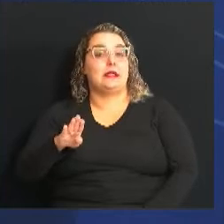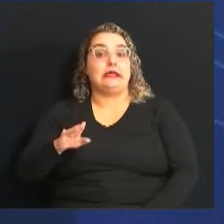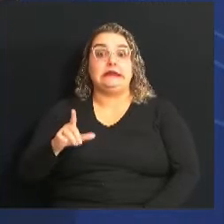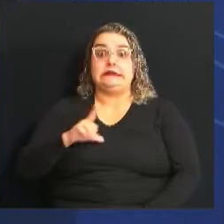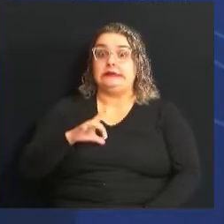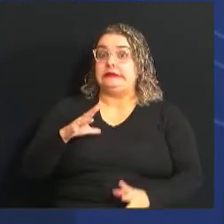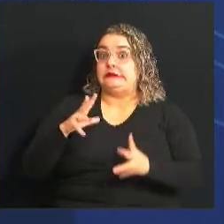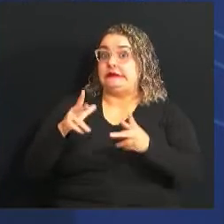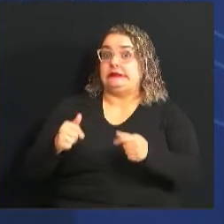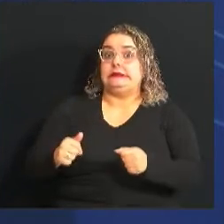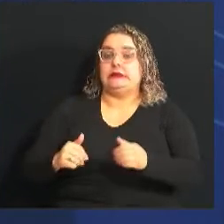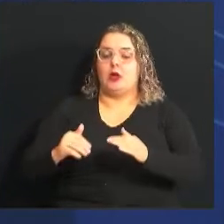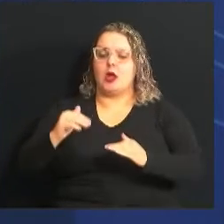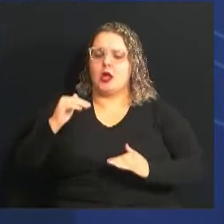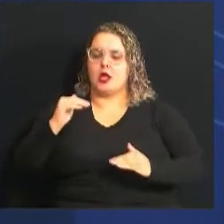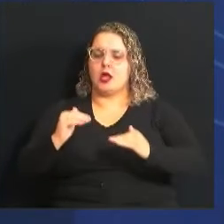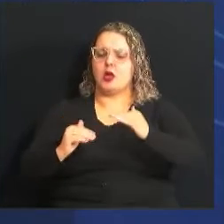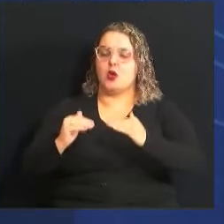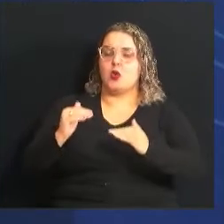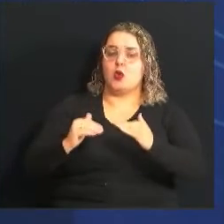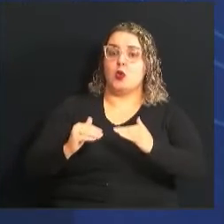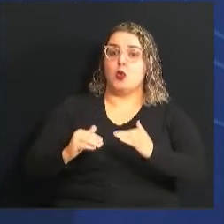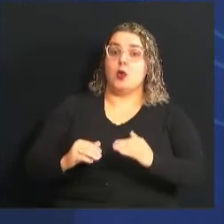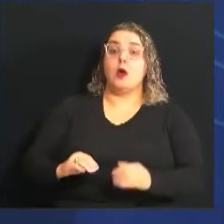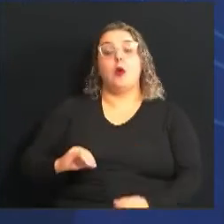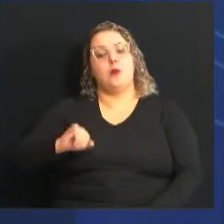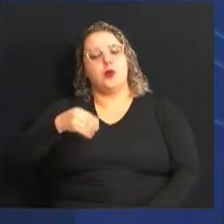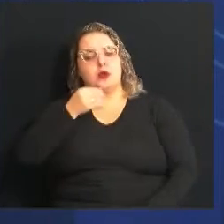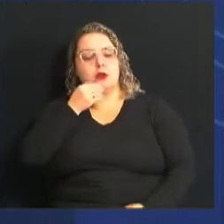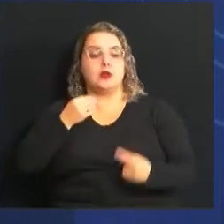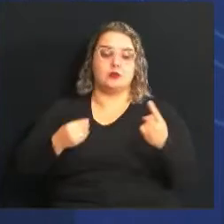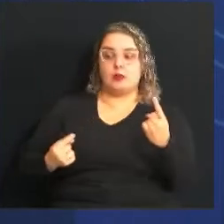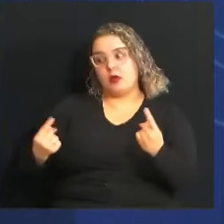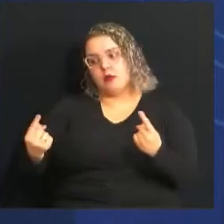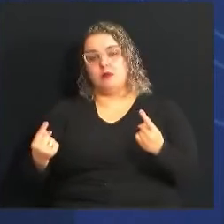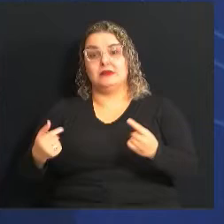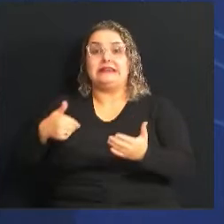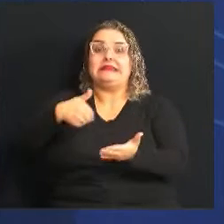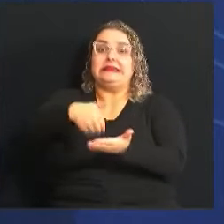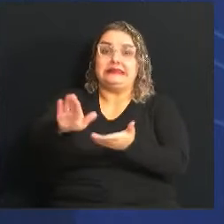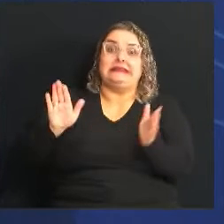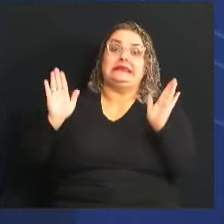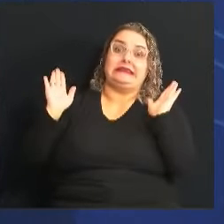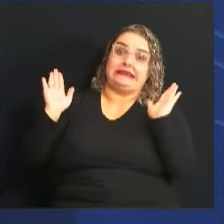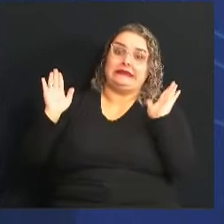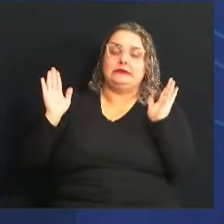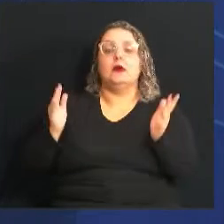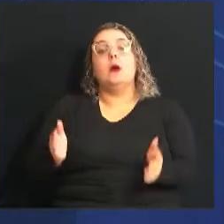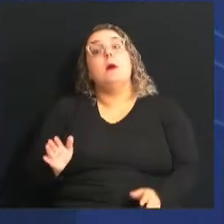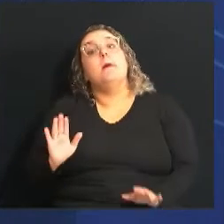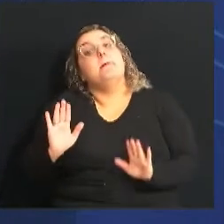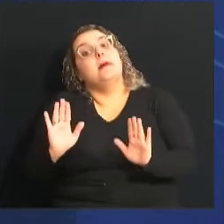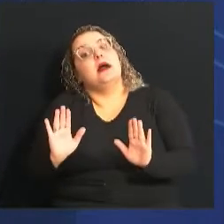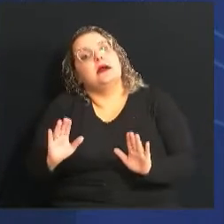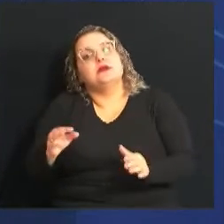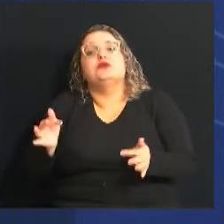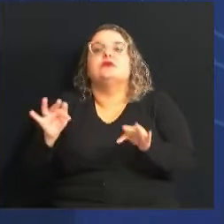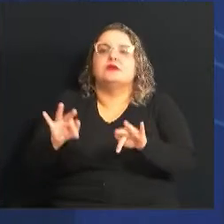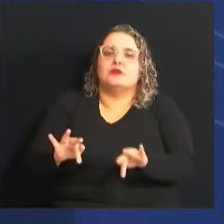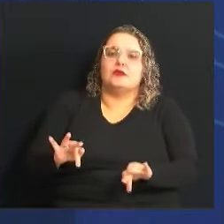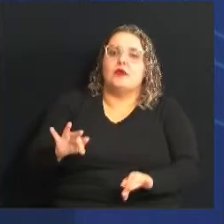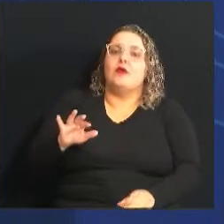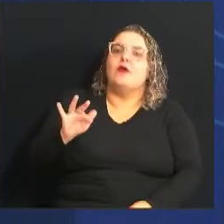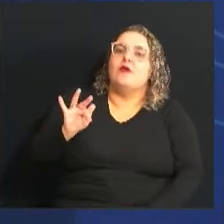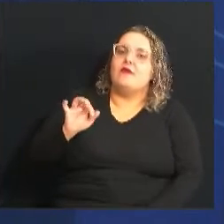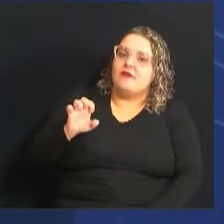viu? Equilíbrio, chances para os dois lados, expulsão, mas no fim, o meia Fecim e o goleiro